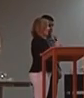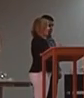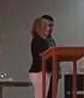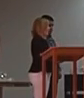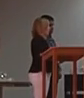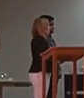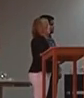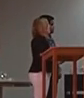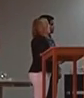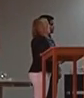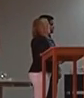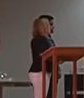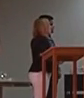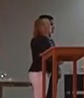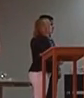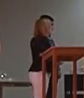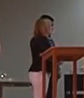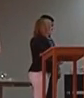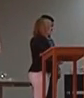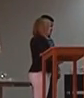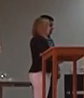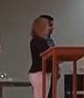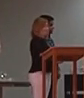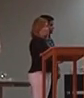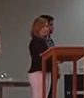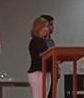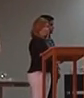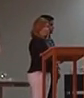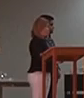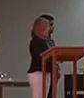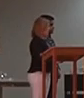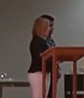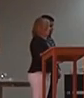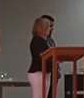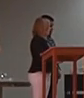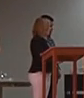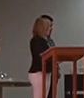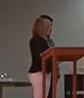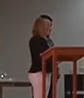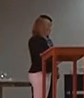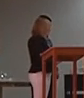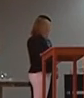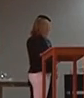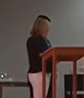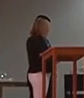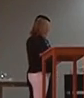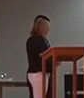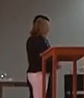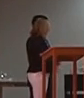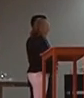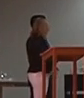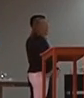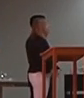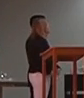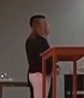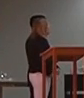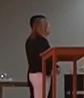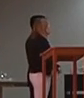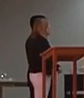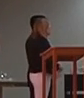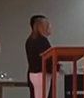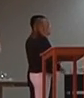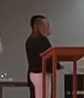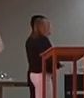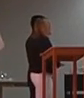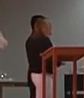cientes do nosso compromisso. O nosso compromisso. Pode passar? Esse é o nosso trabalho, não é? Quem